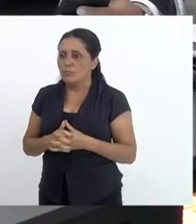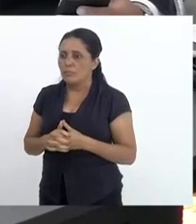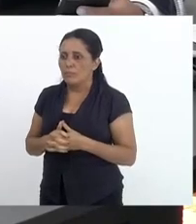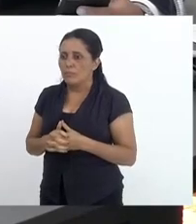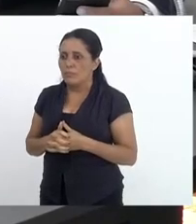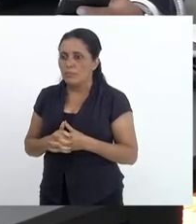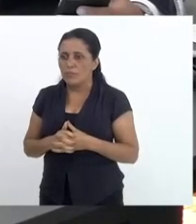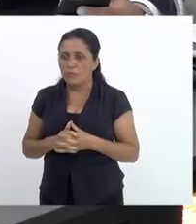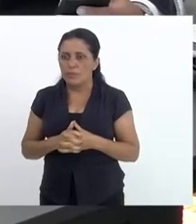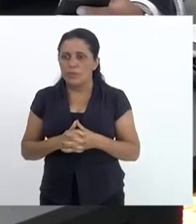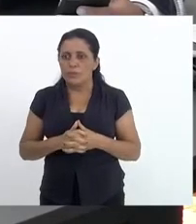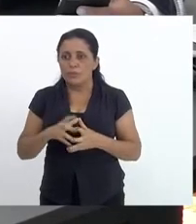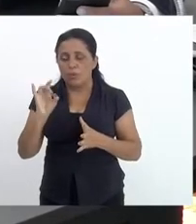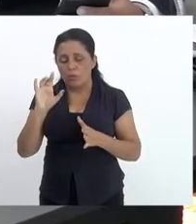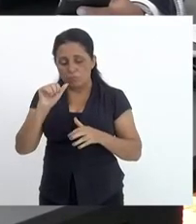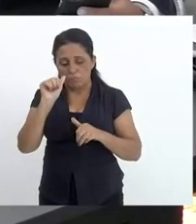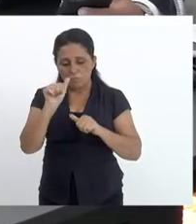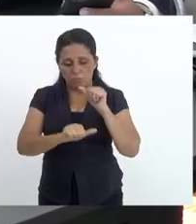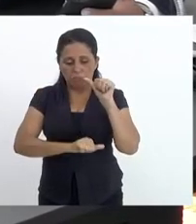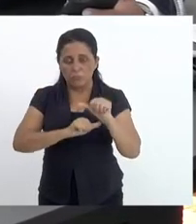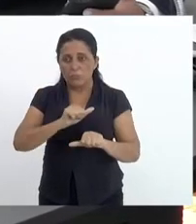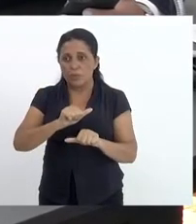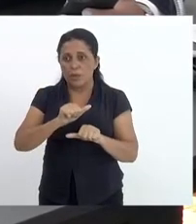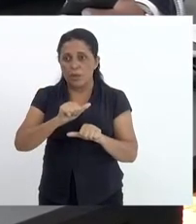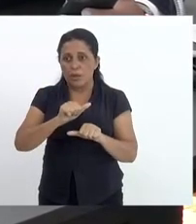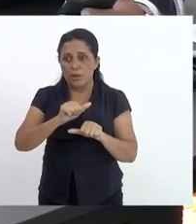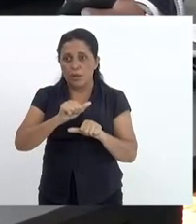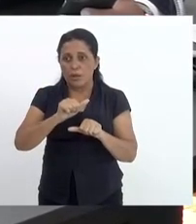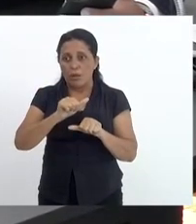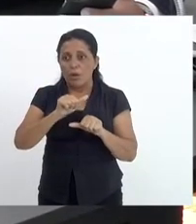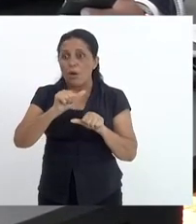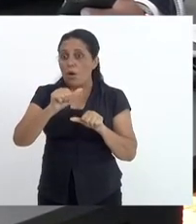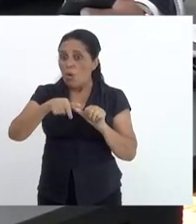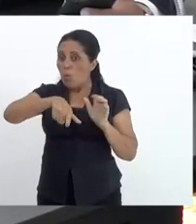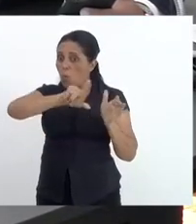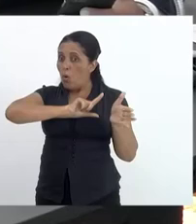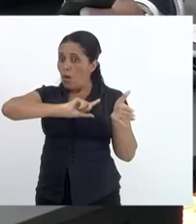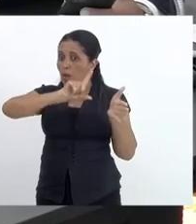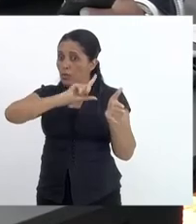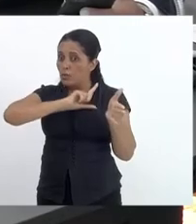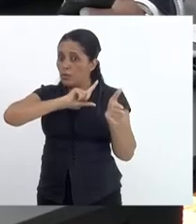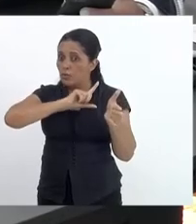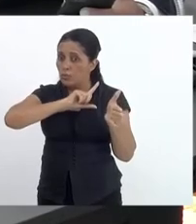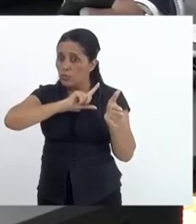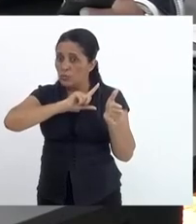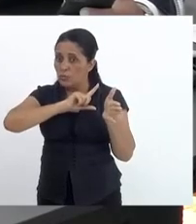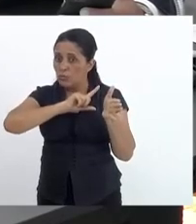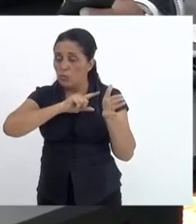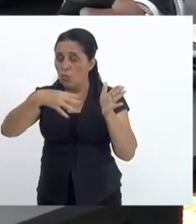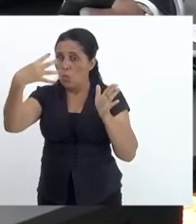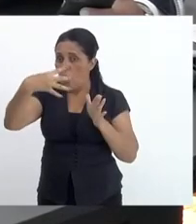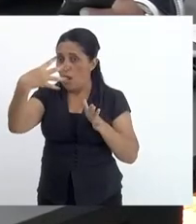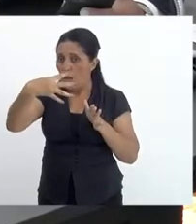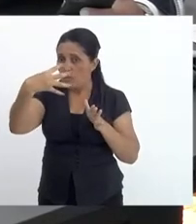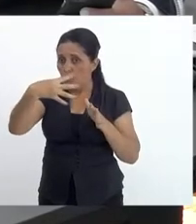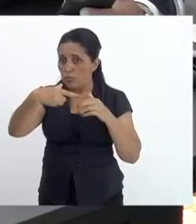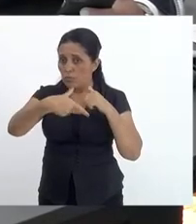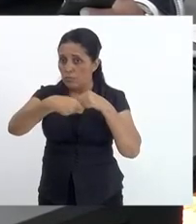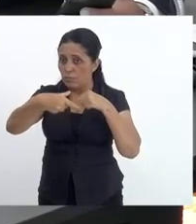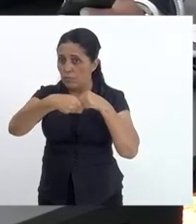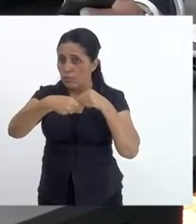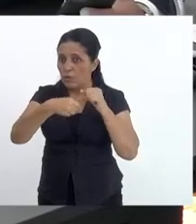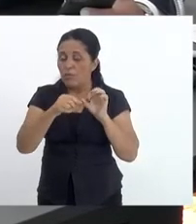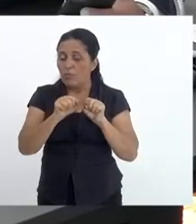Só se alterar o artigo 4º, porque, na verdade, desculpa, deputado Mariano, fica alterado o artigo 4º. Serão estendidas, não é